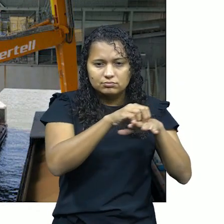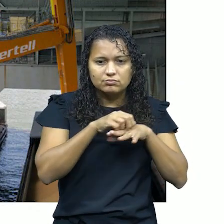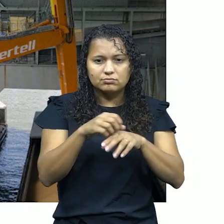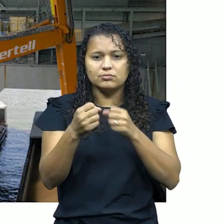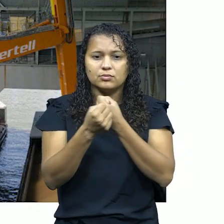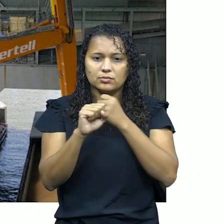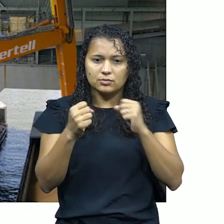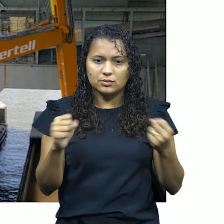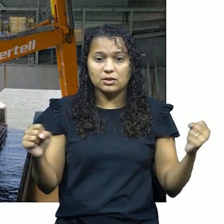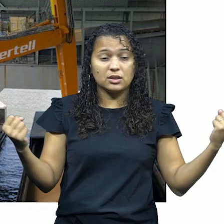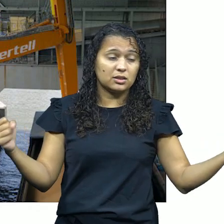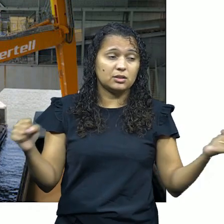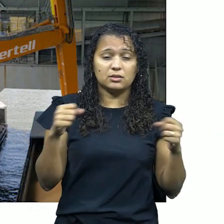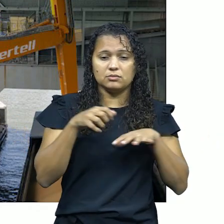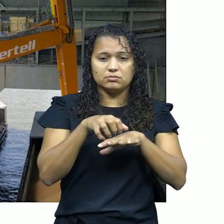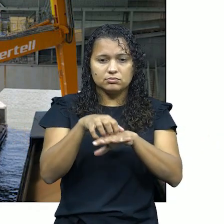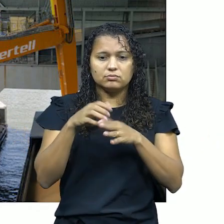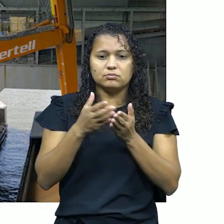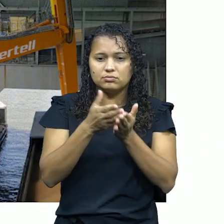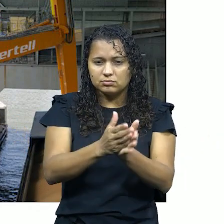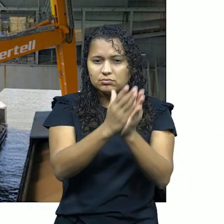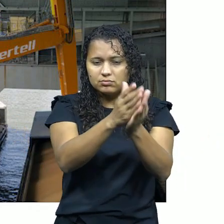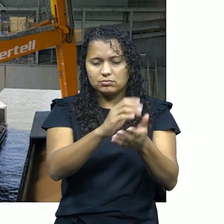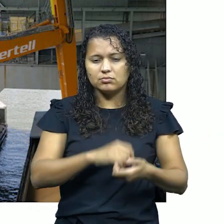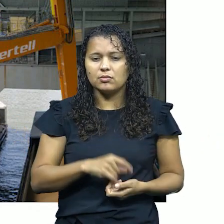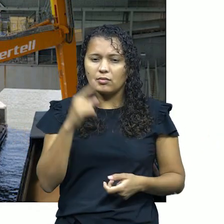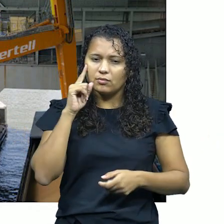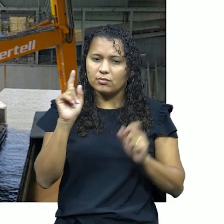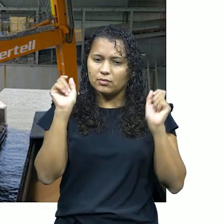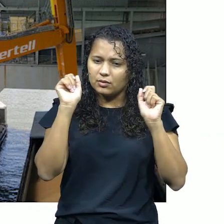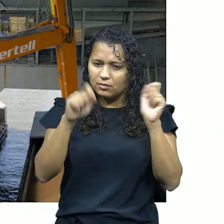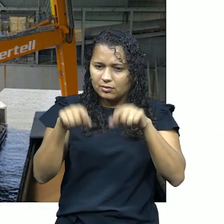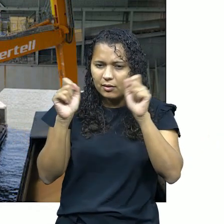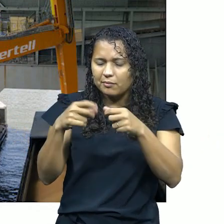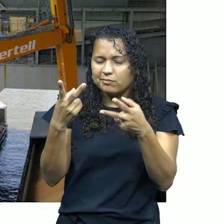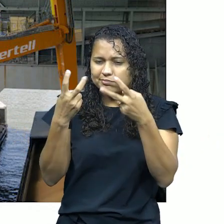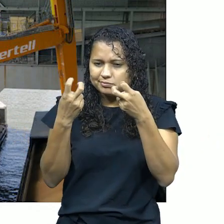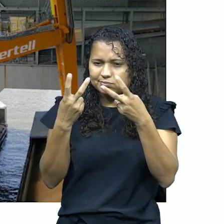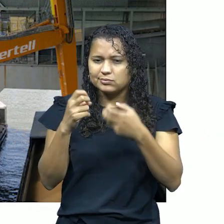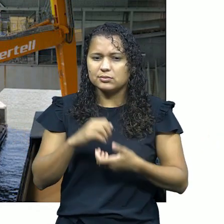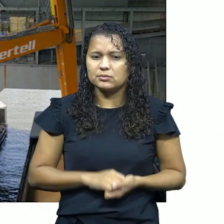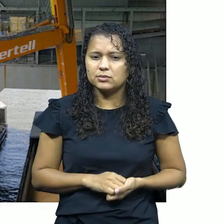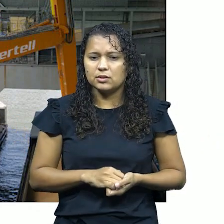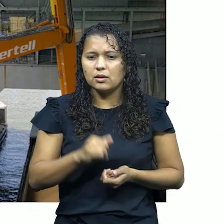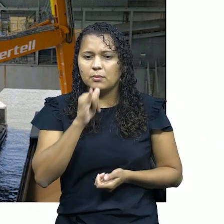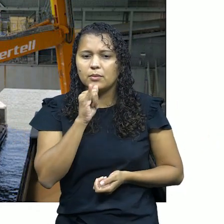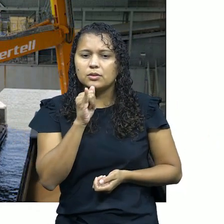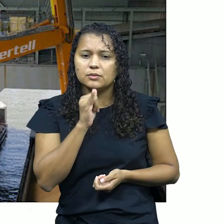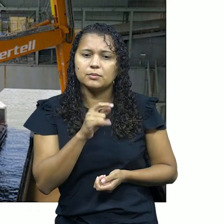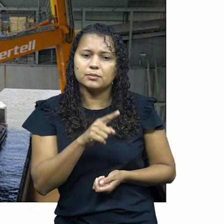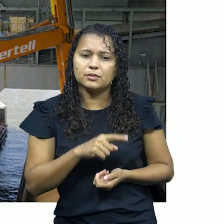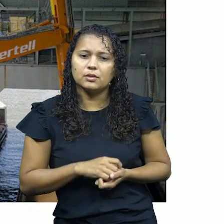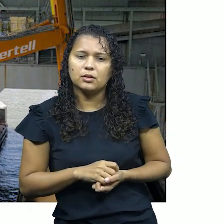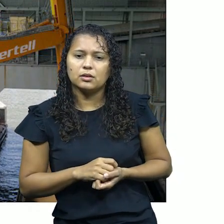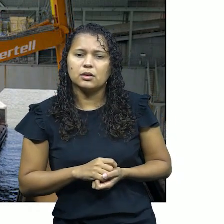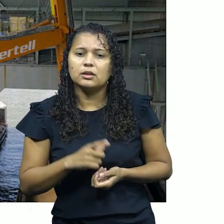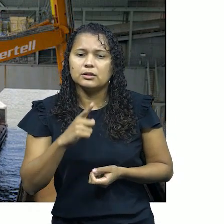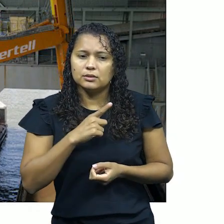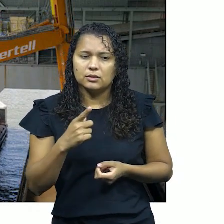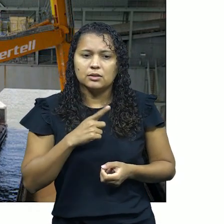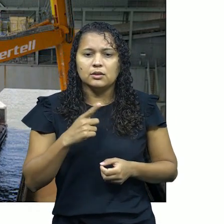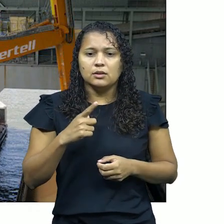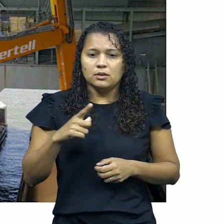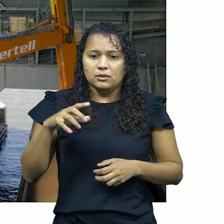embarcações graneleiras. Aqui, como vocês conseguem ver, o equipamento ele está